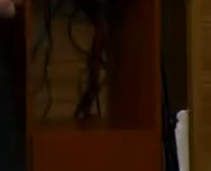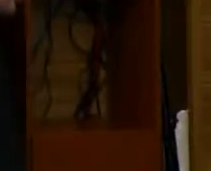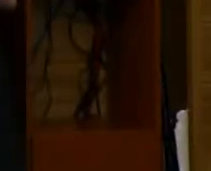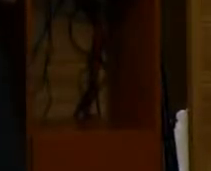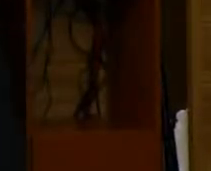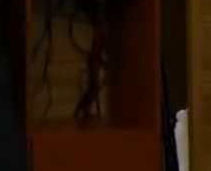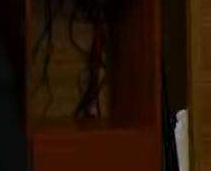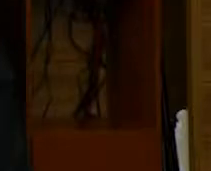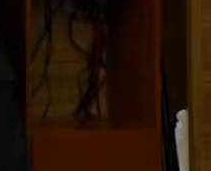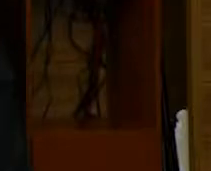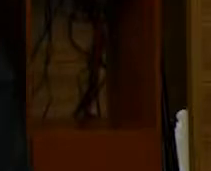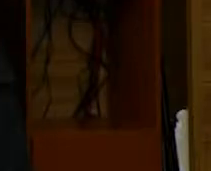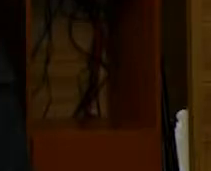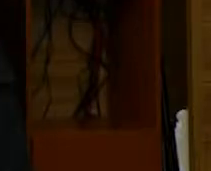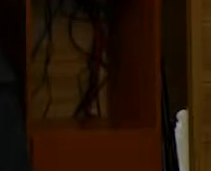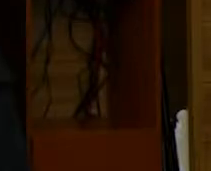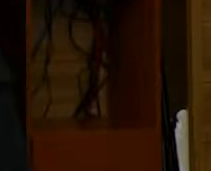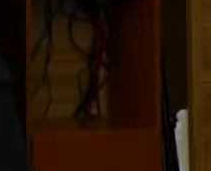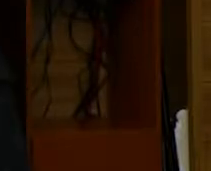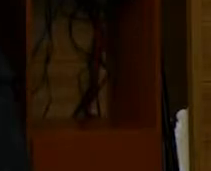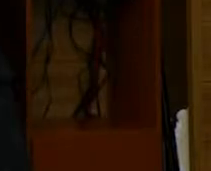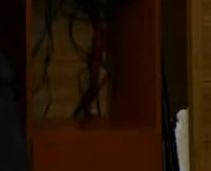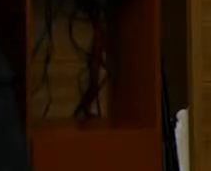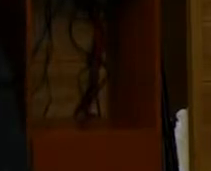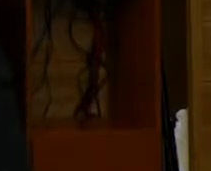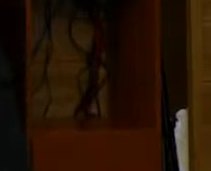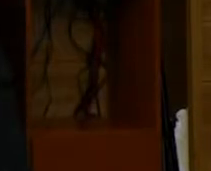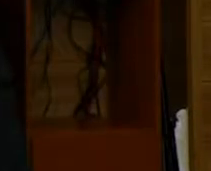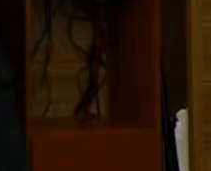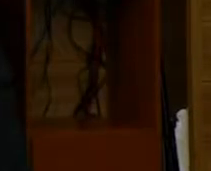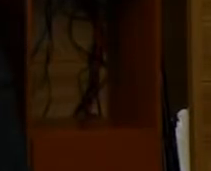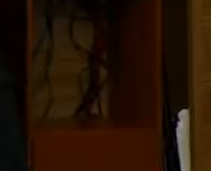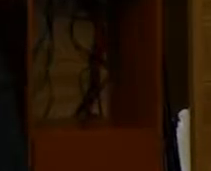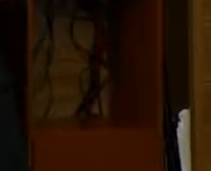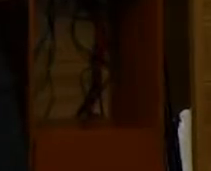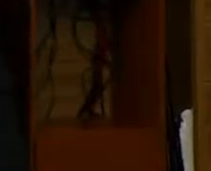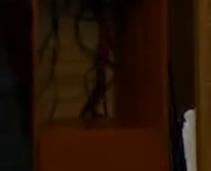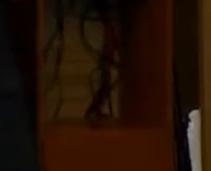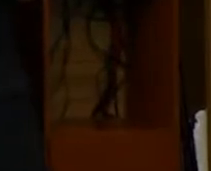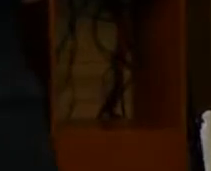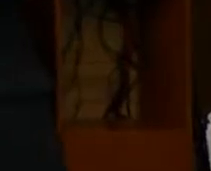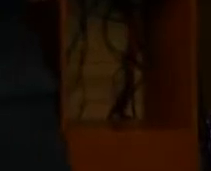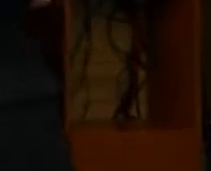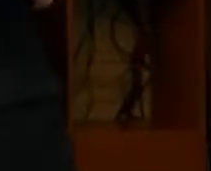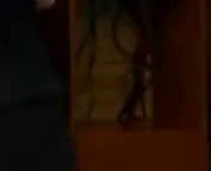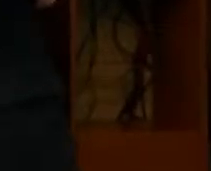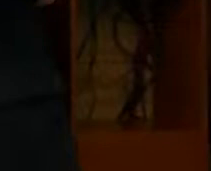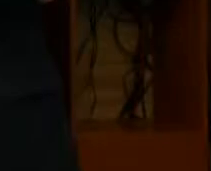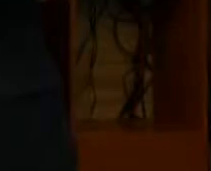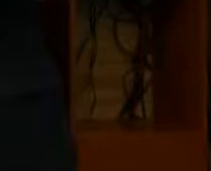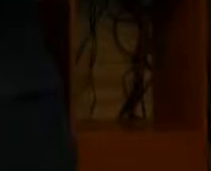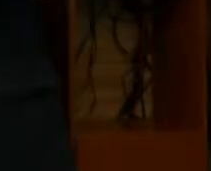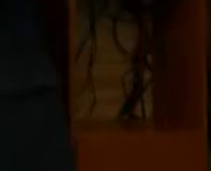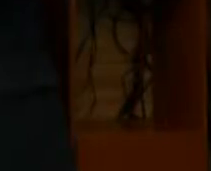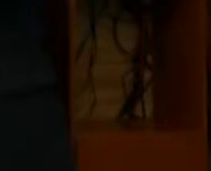do Hudson Piscine, nosso querido e lindo vereador, o presidente Rodrigo